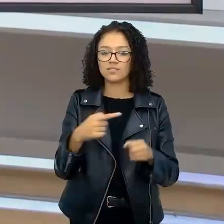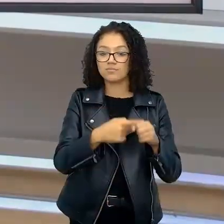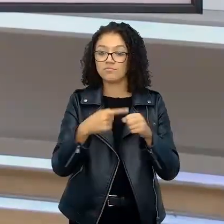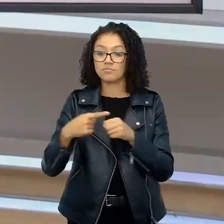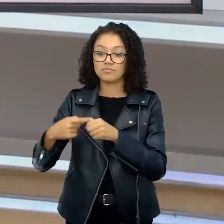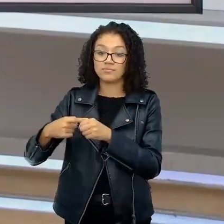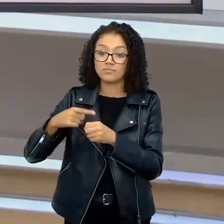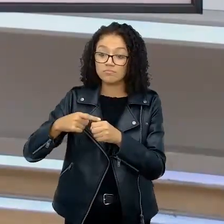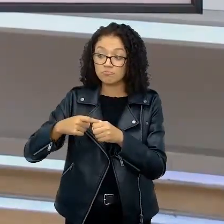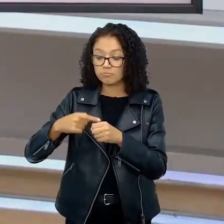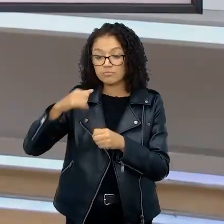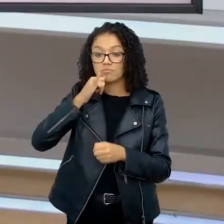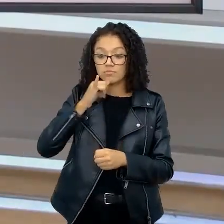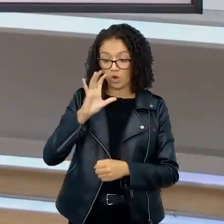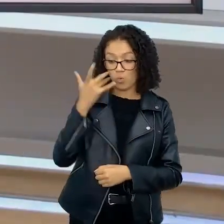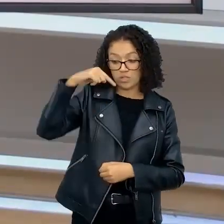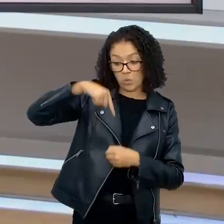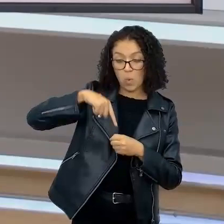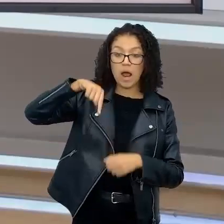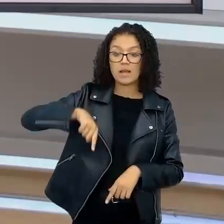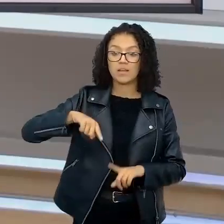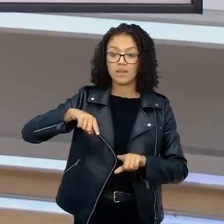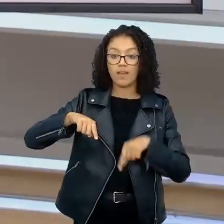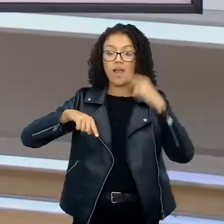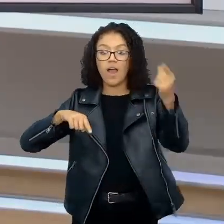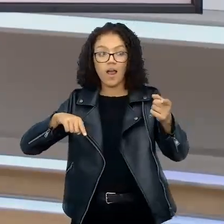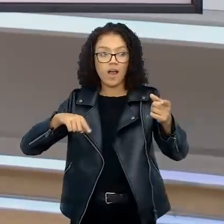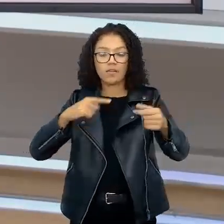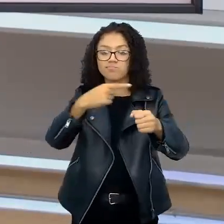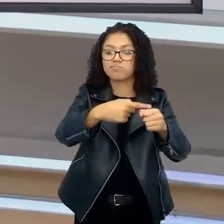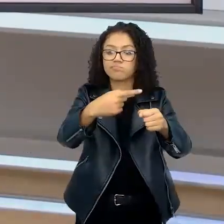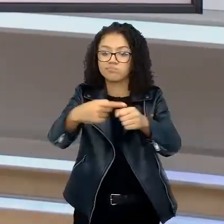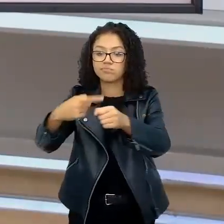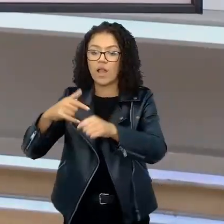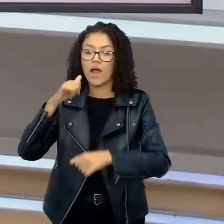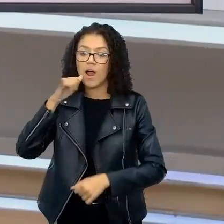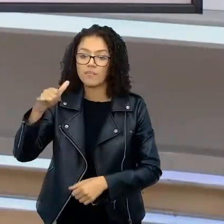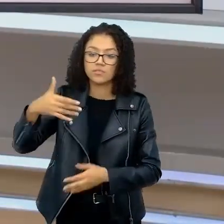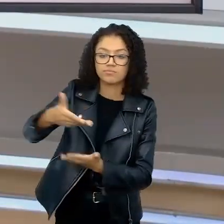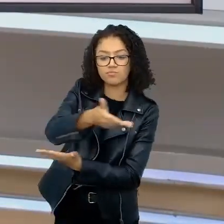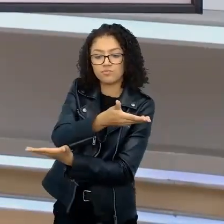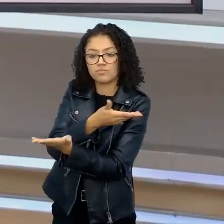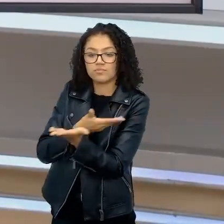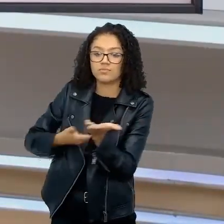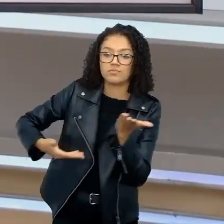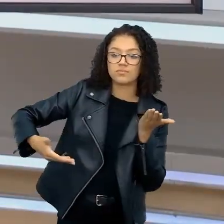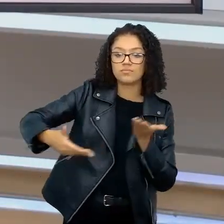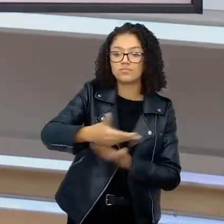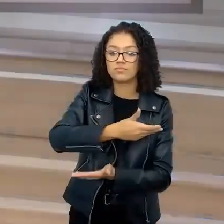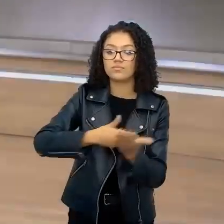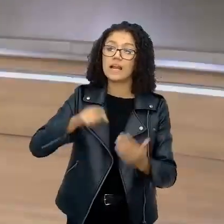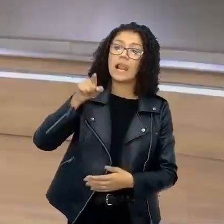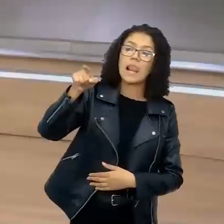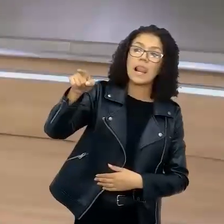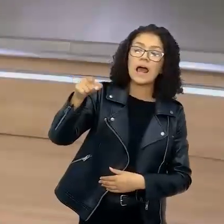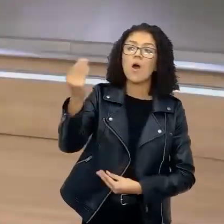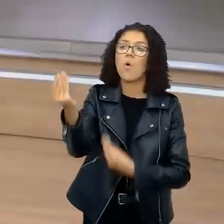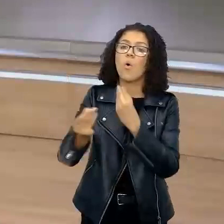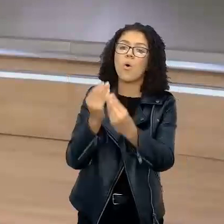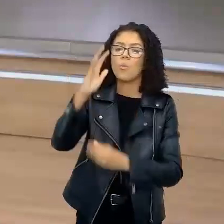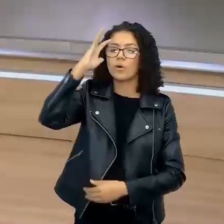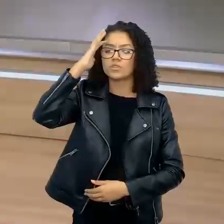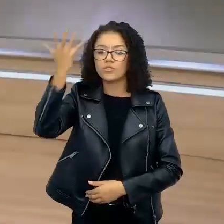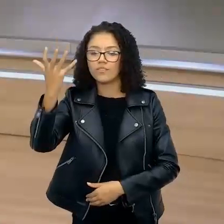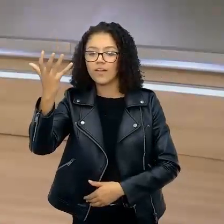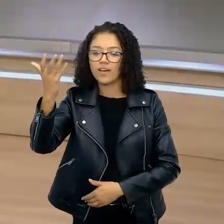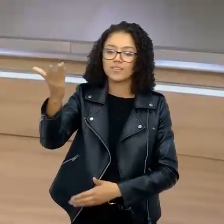boas práticas, por exemplo. Ou não está dando certo? Será que a gente tem outras boas práticas de outros municípios que a gente pode implementar no